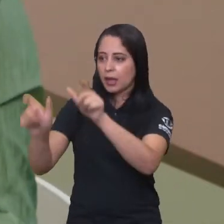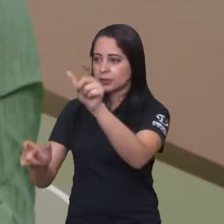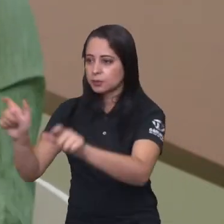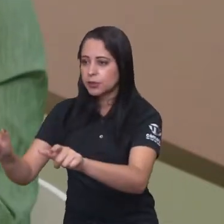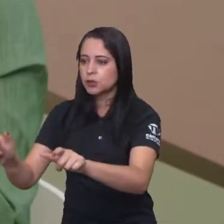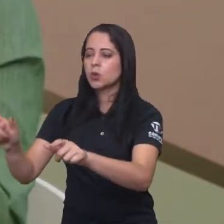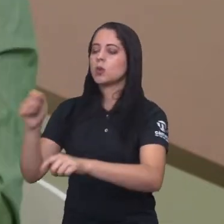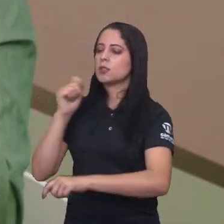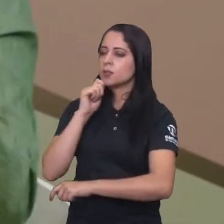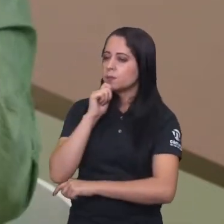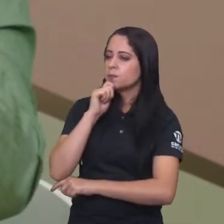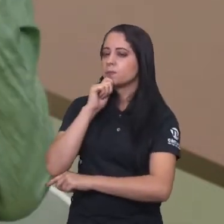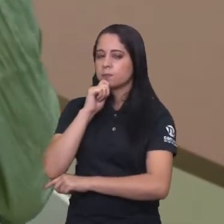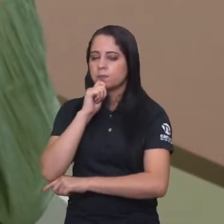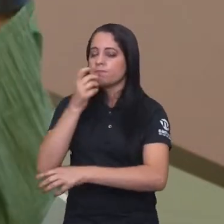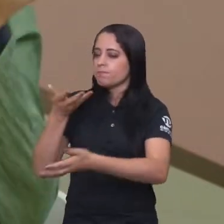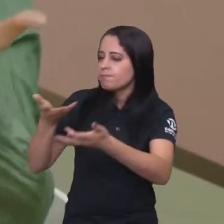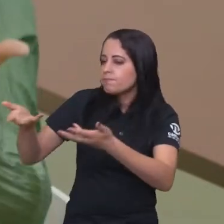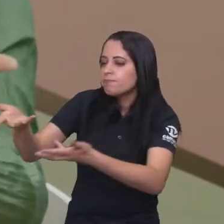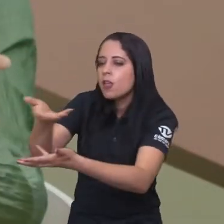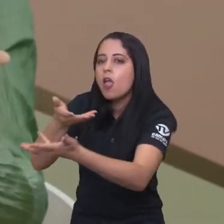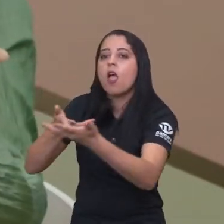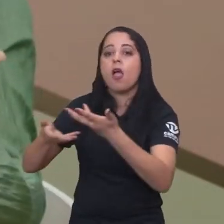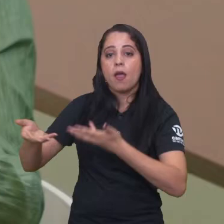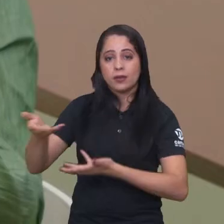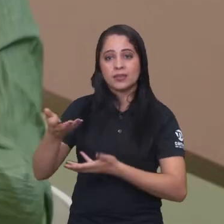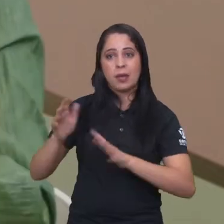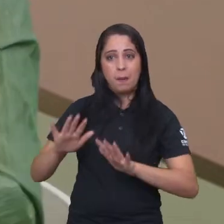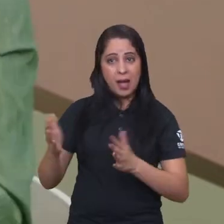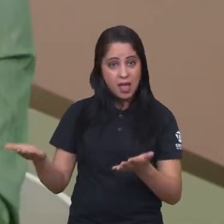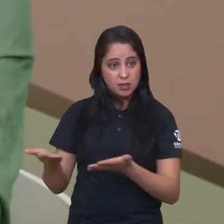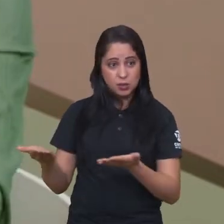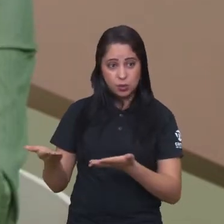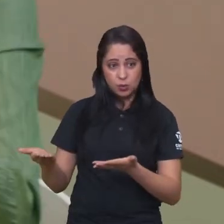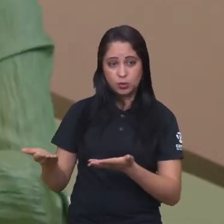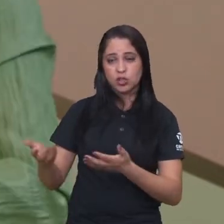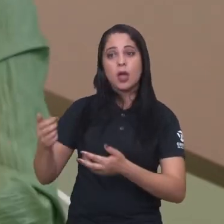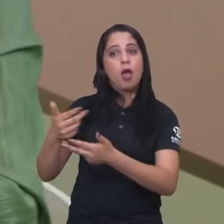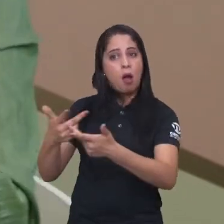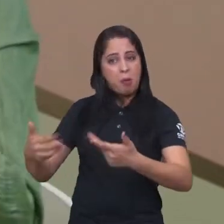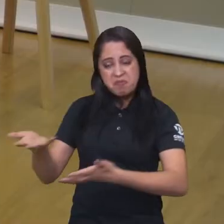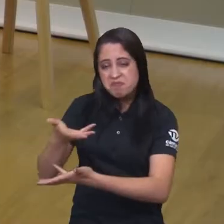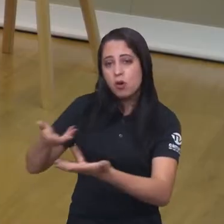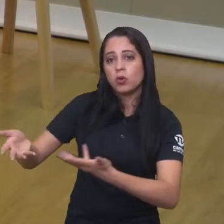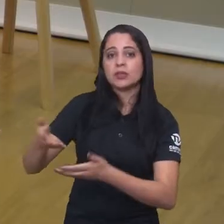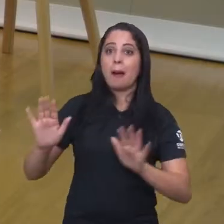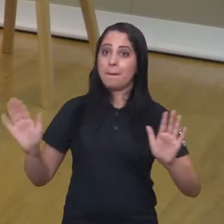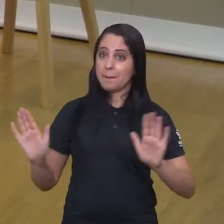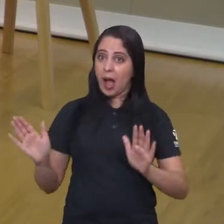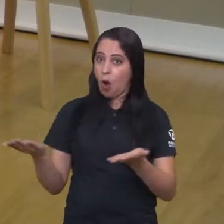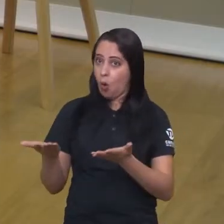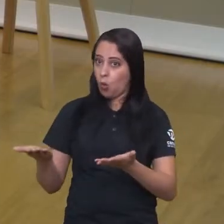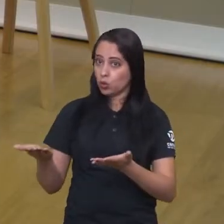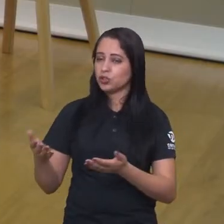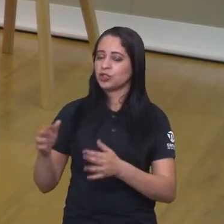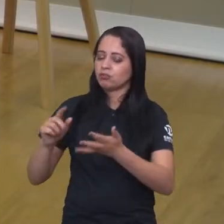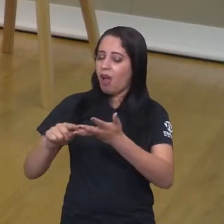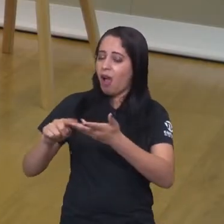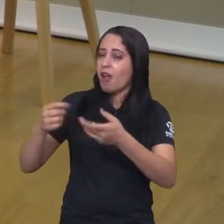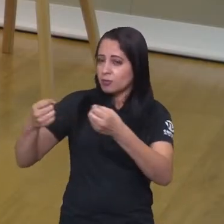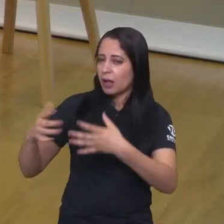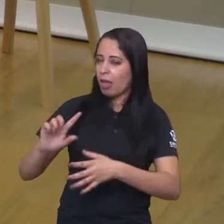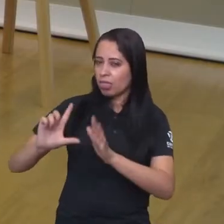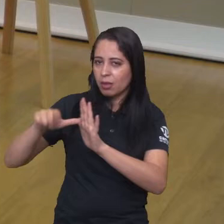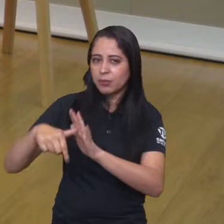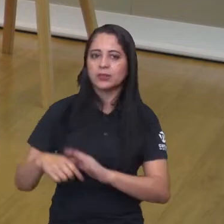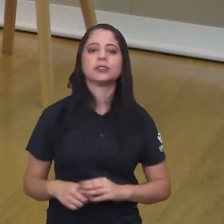outro, né? E a gente entender as circunstâncias toda à nossa volta. Mas eu acho que hoje a gente vai discutir, né? Sim, não, a gente vai passar por cada um daí. desses